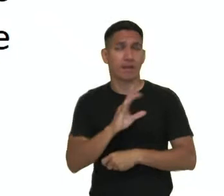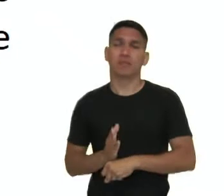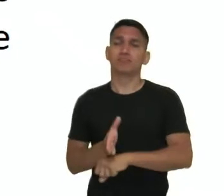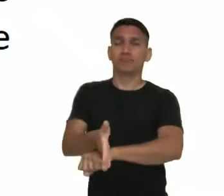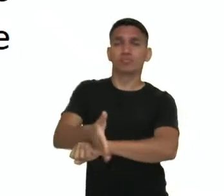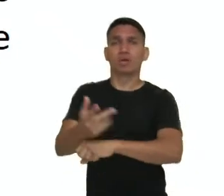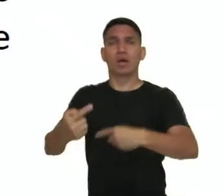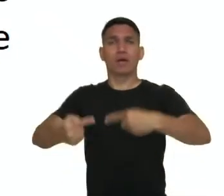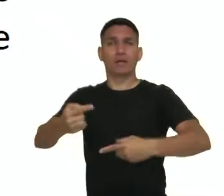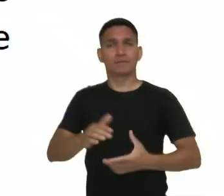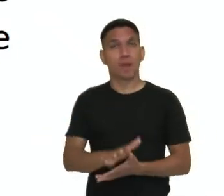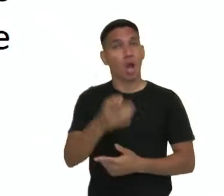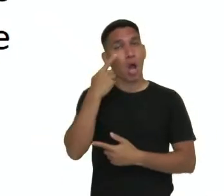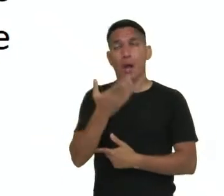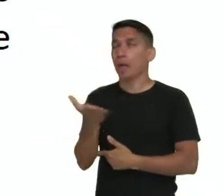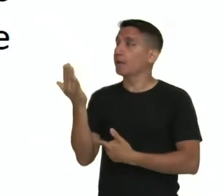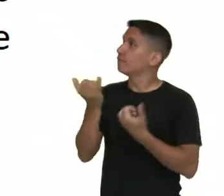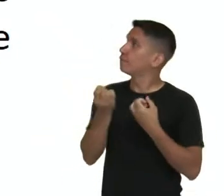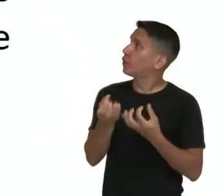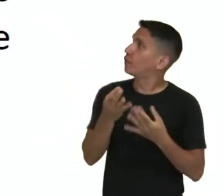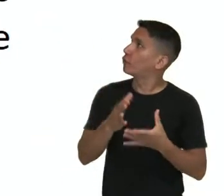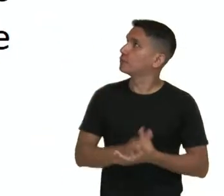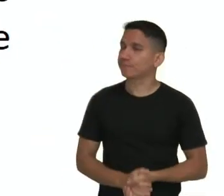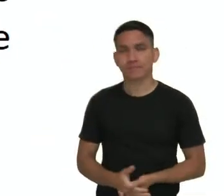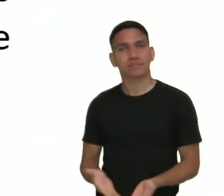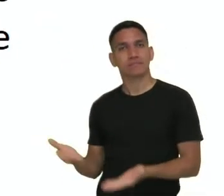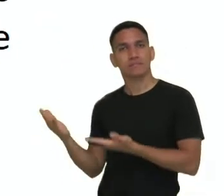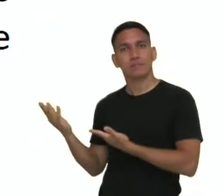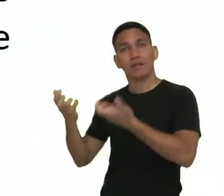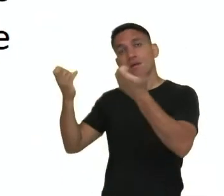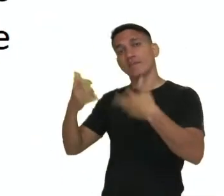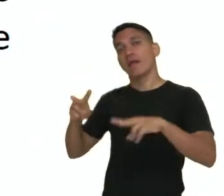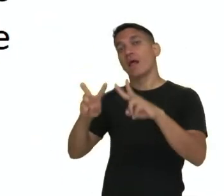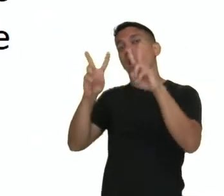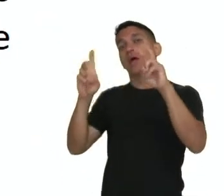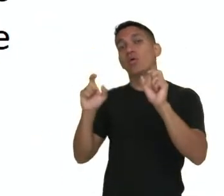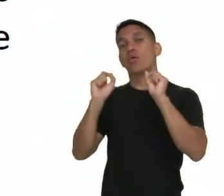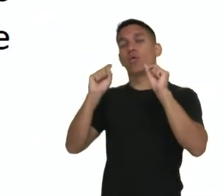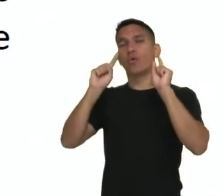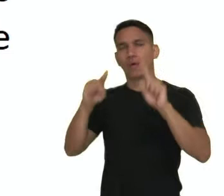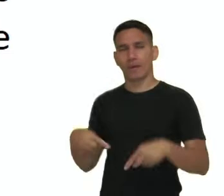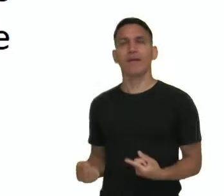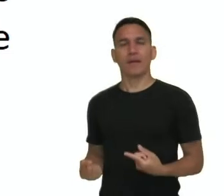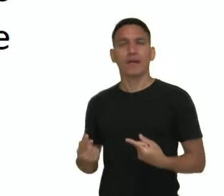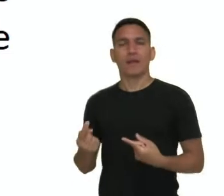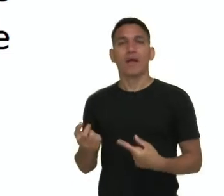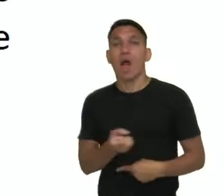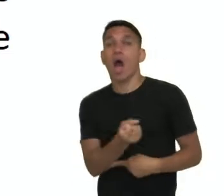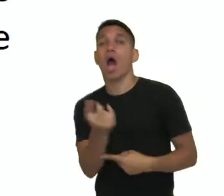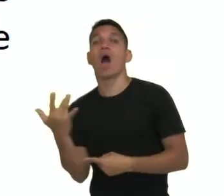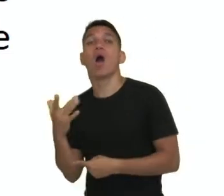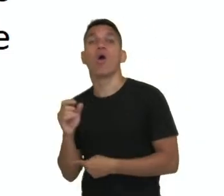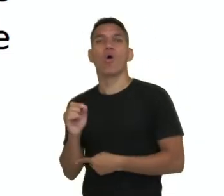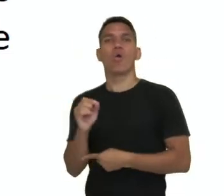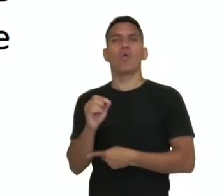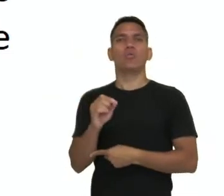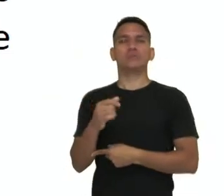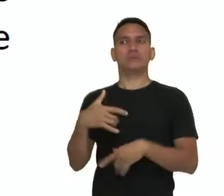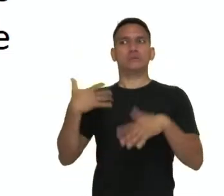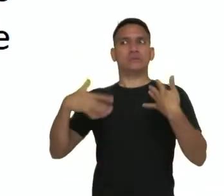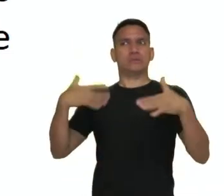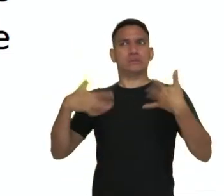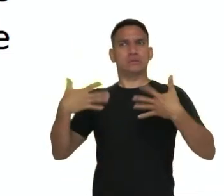dar uma olhada nessa notícia? Aqui a gente tem uma notícia que fala sobre, né, alguns dos grandes escândalos